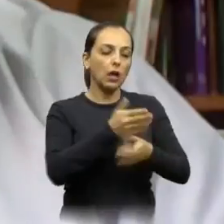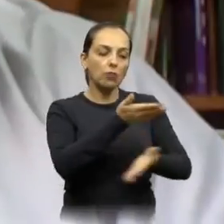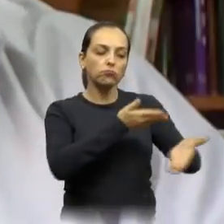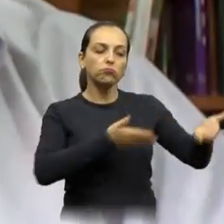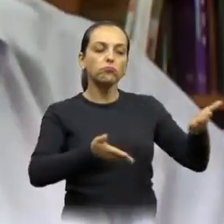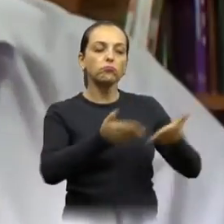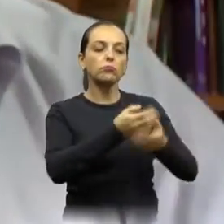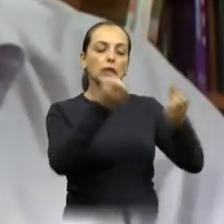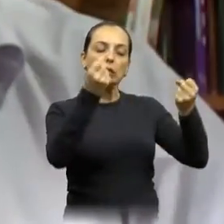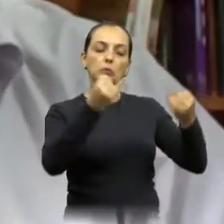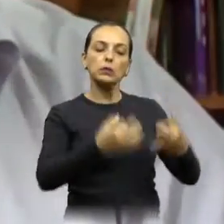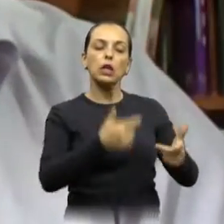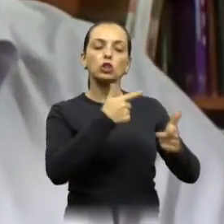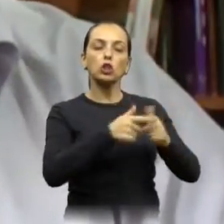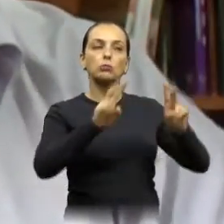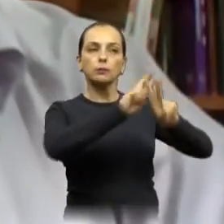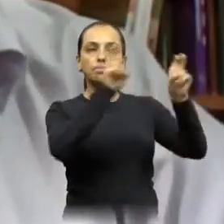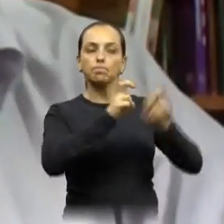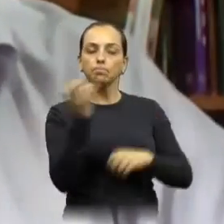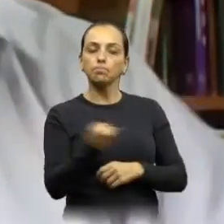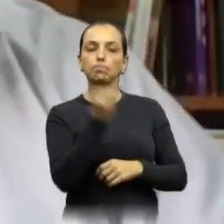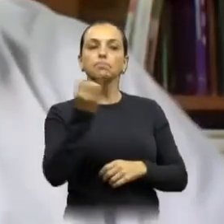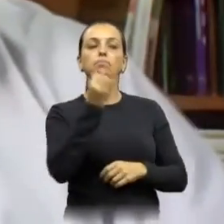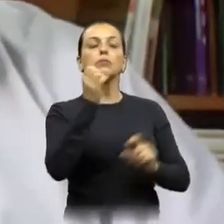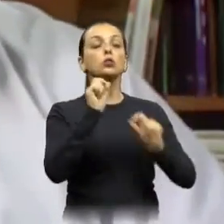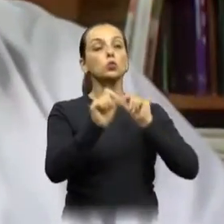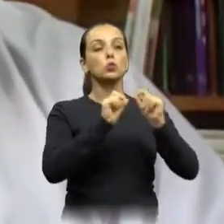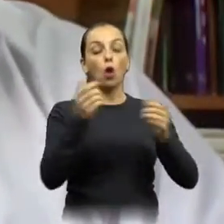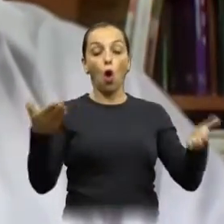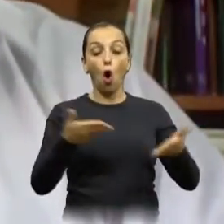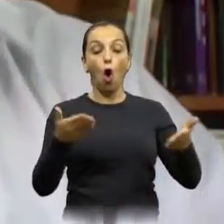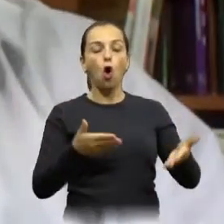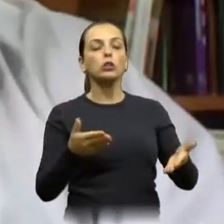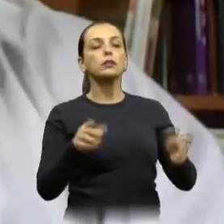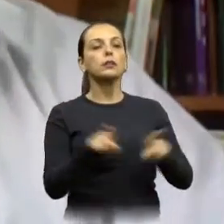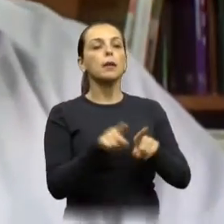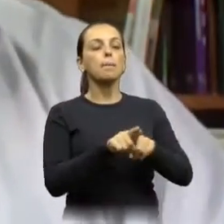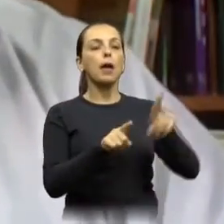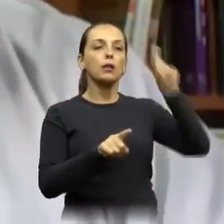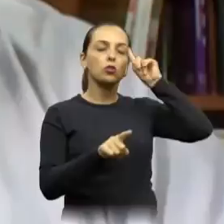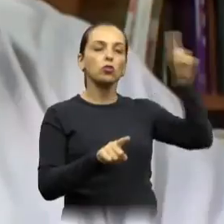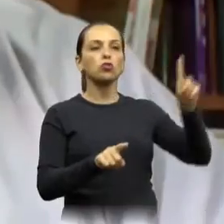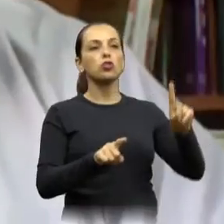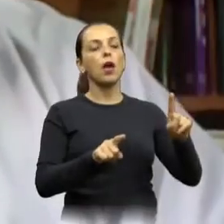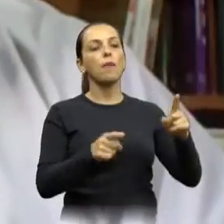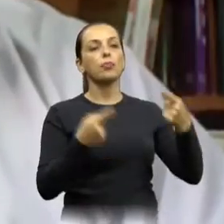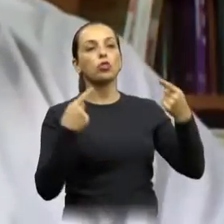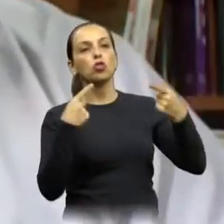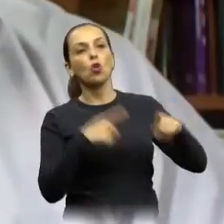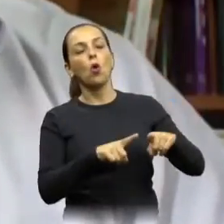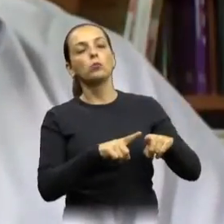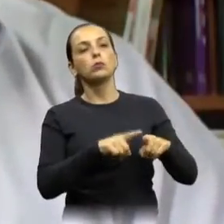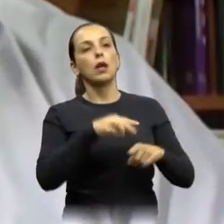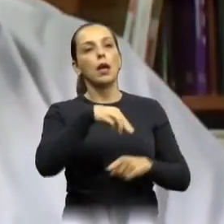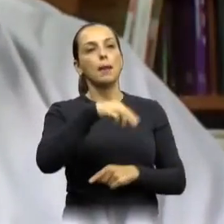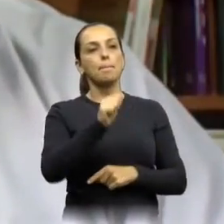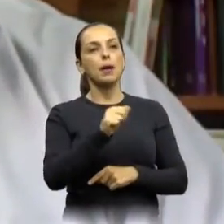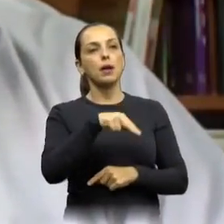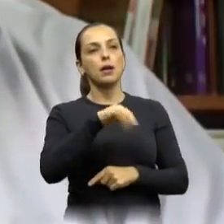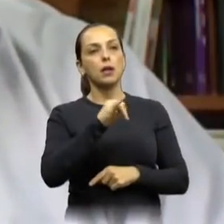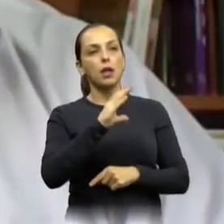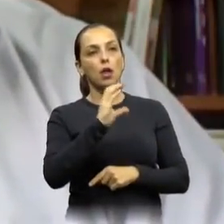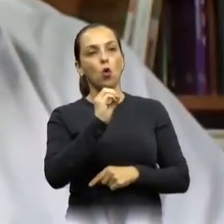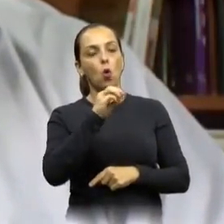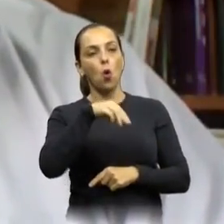e falar mais sobre esse tema que é bastante importante. Hoje também é o dia da luta antimanicomial, né? E no